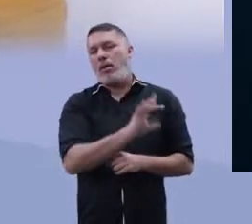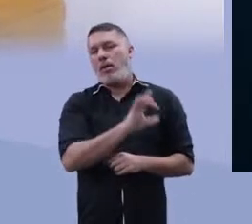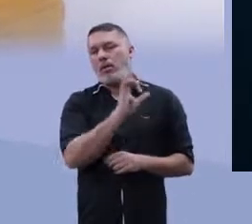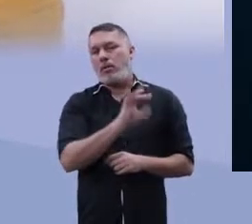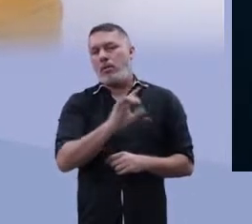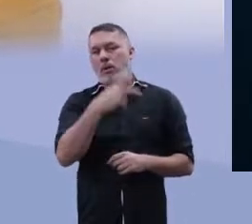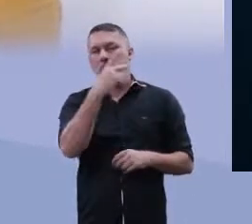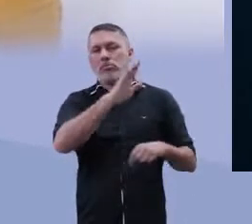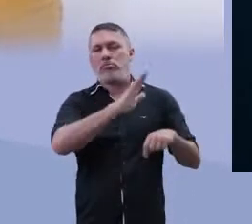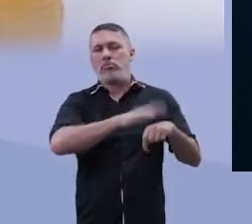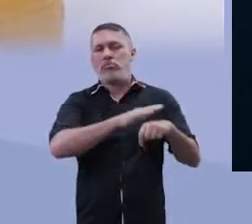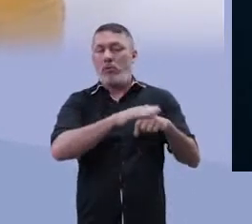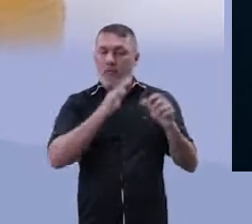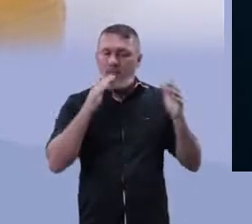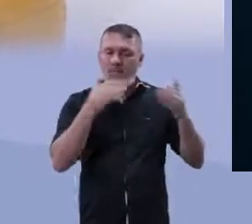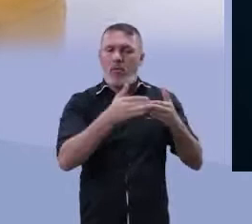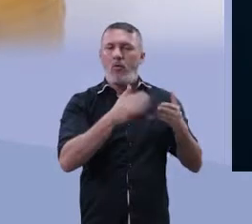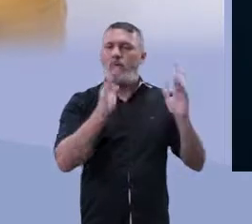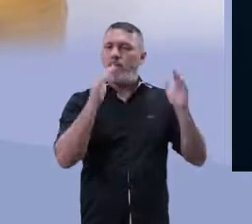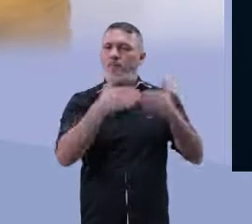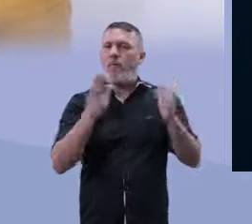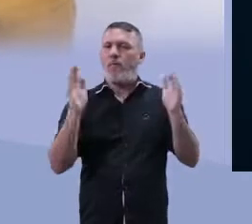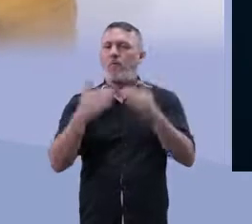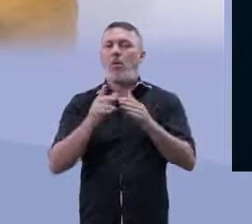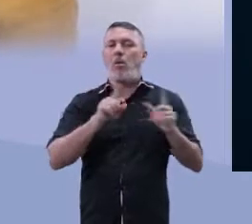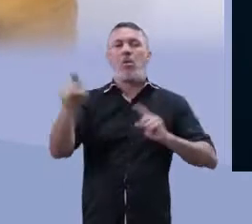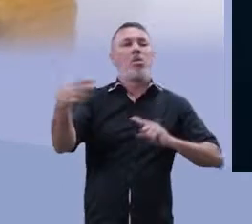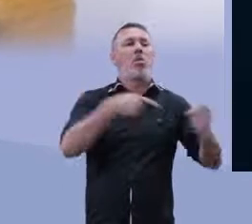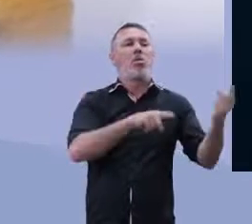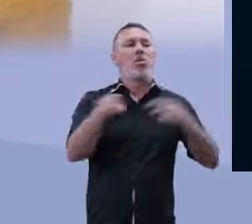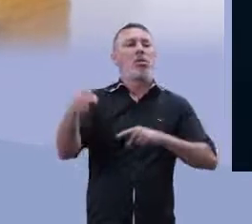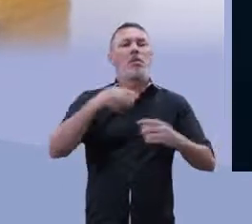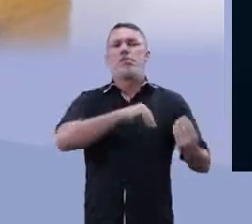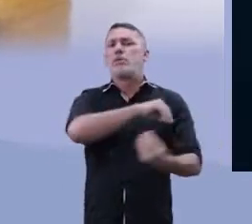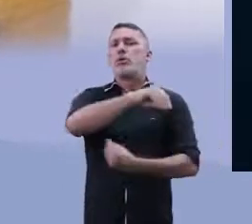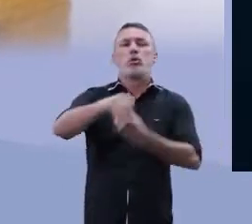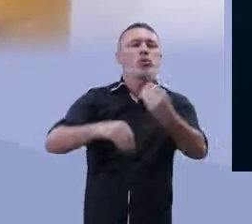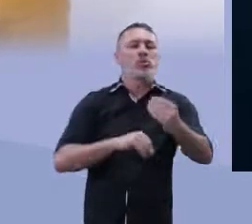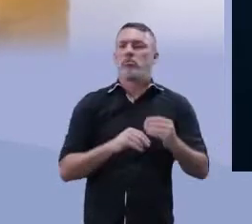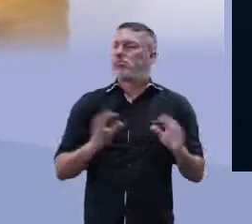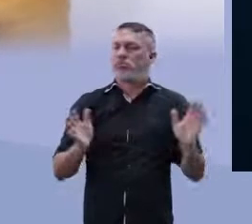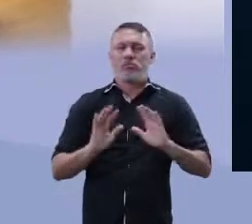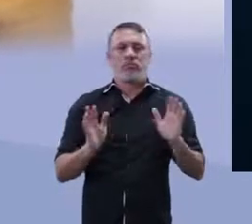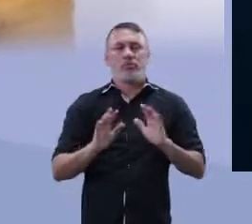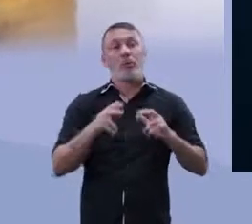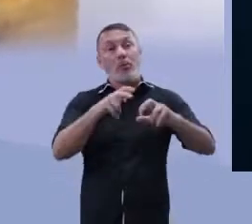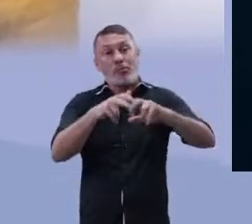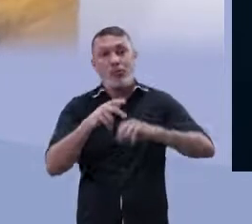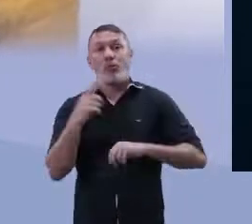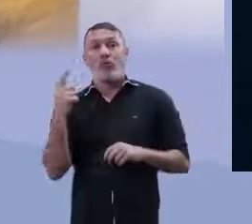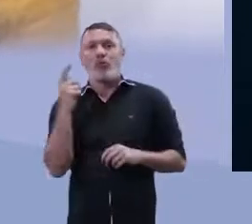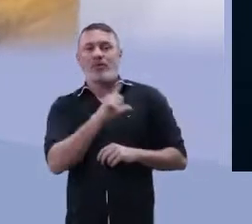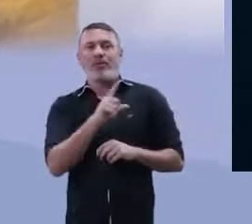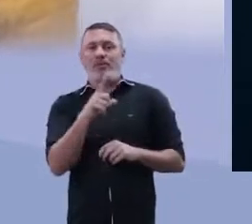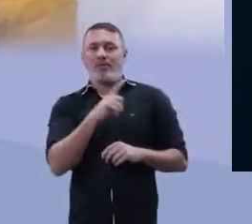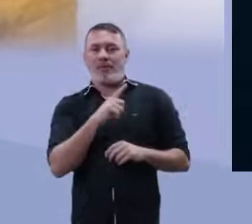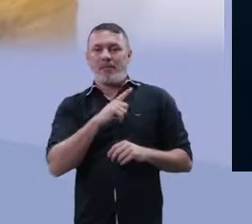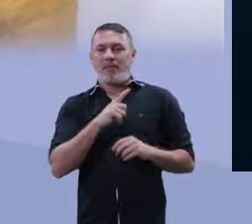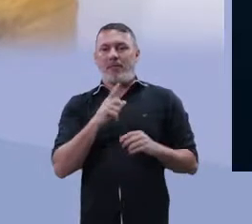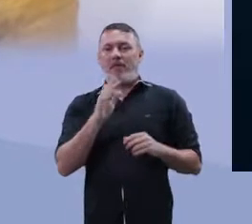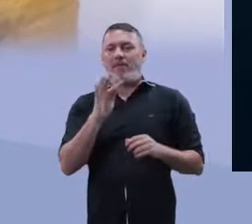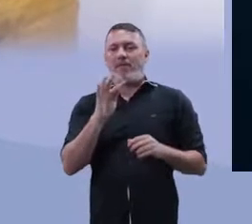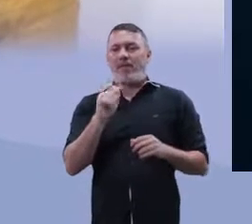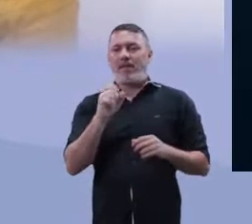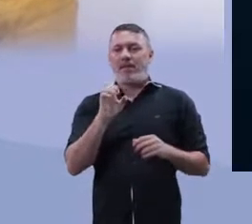fazer a sua parte. E automaticamente não há necessidade de quem está na primeira fase de